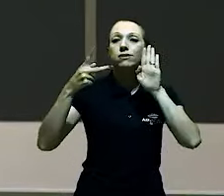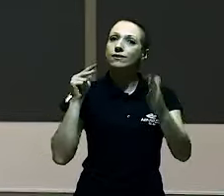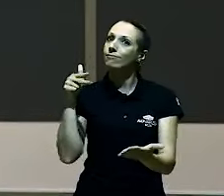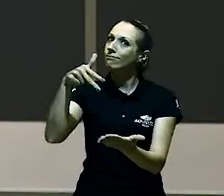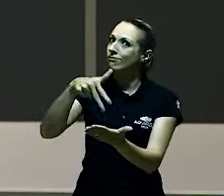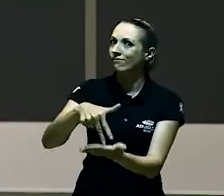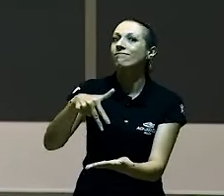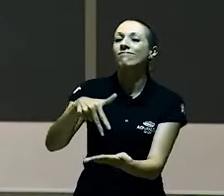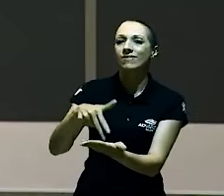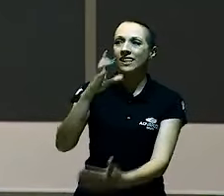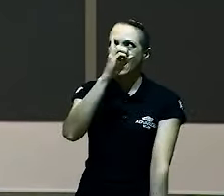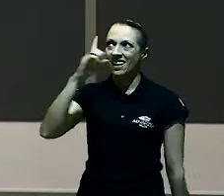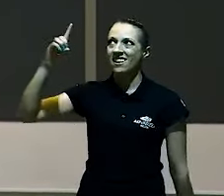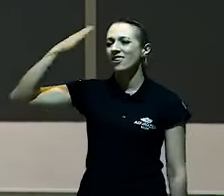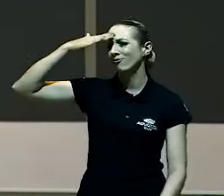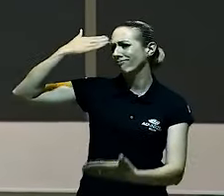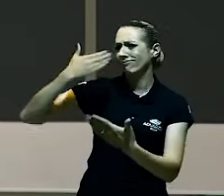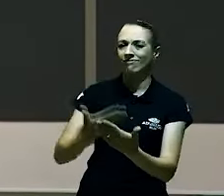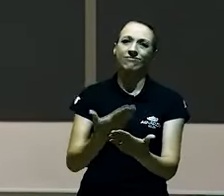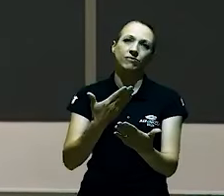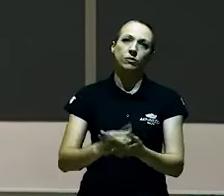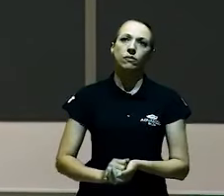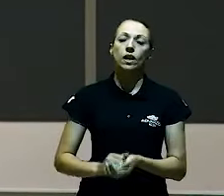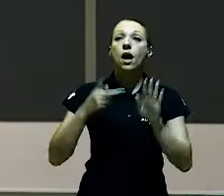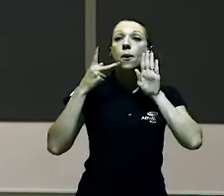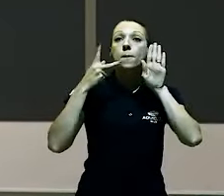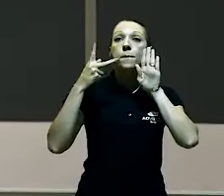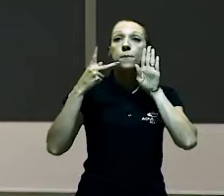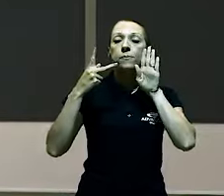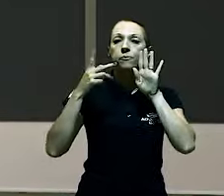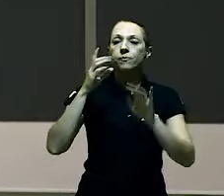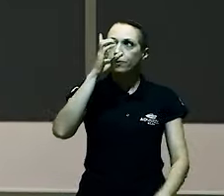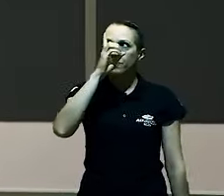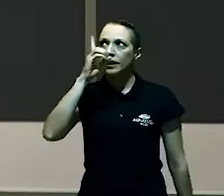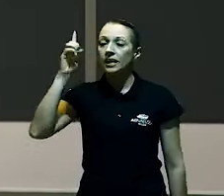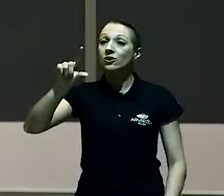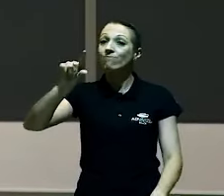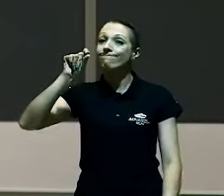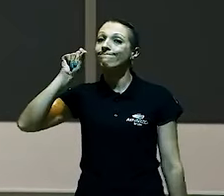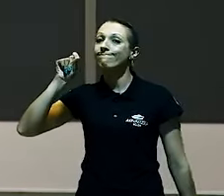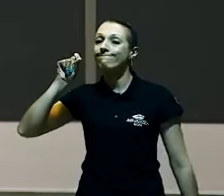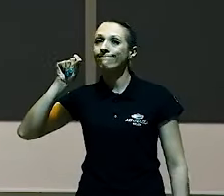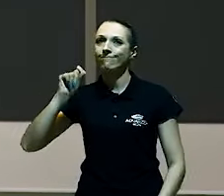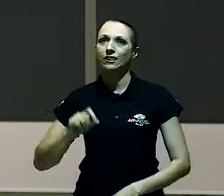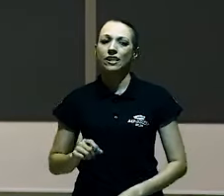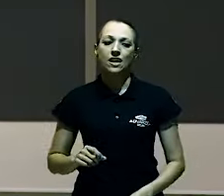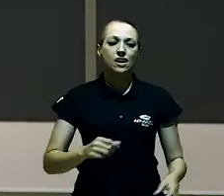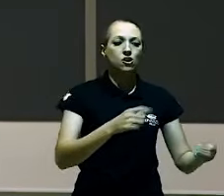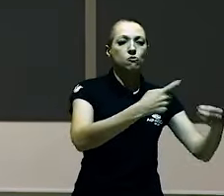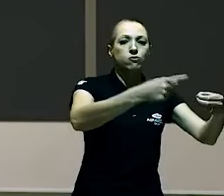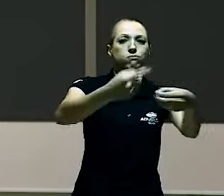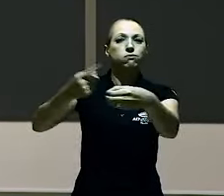lhes disse que ele era um profeta em condições de entregar a palavra de Deus. Porque a palavra de Deus falada por ele já havia